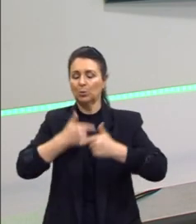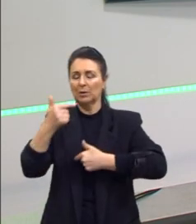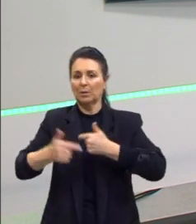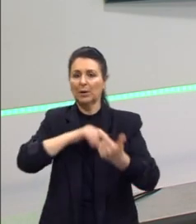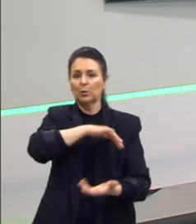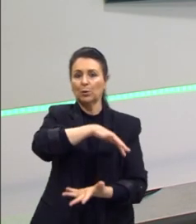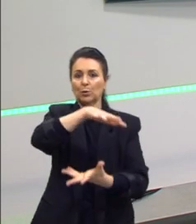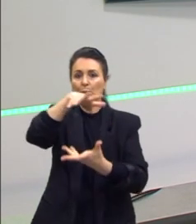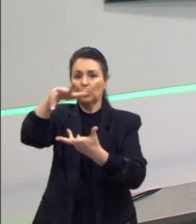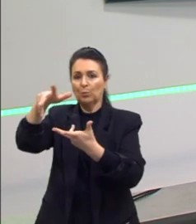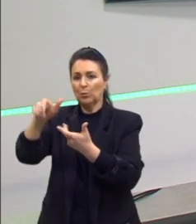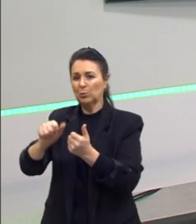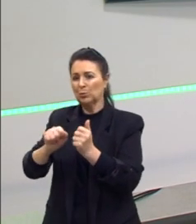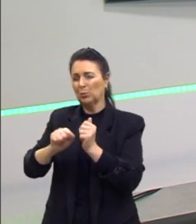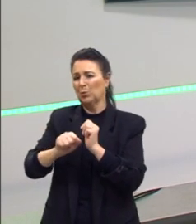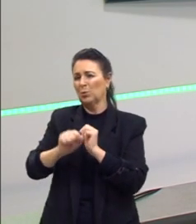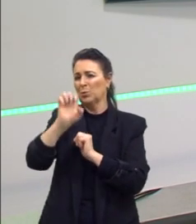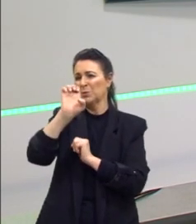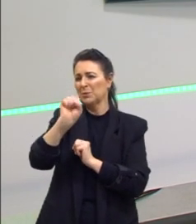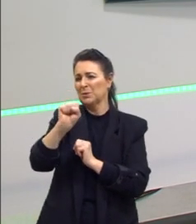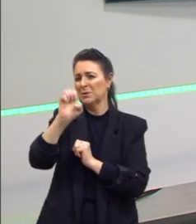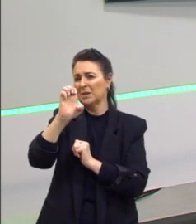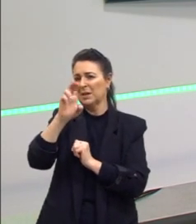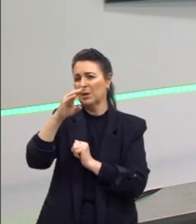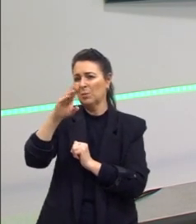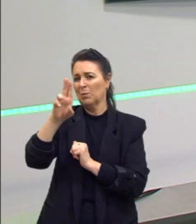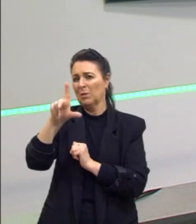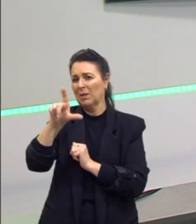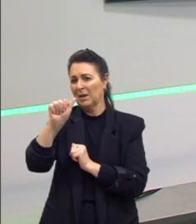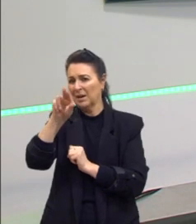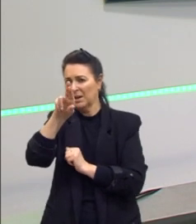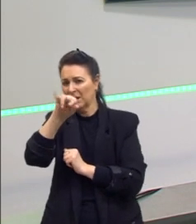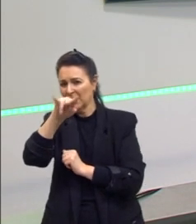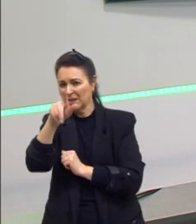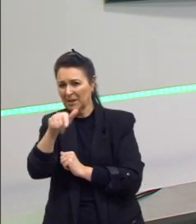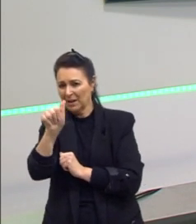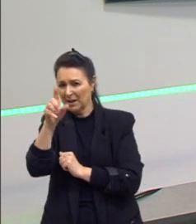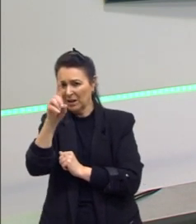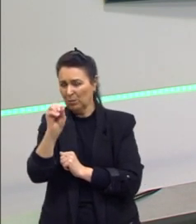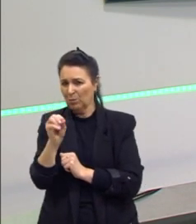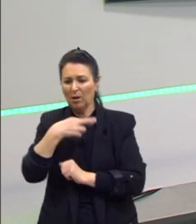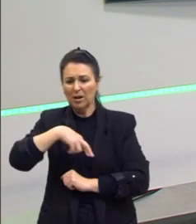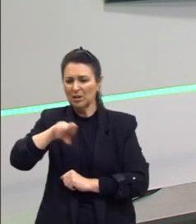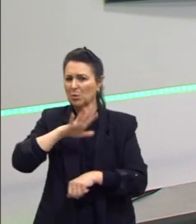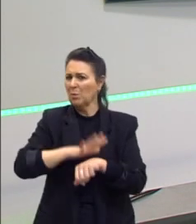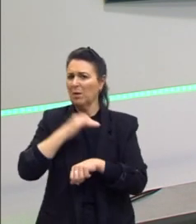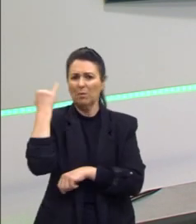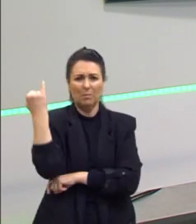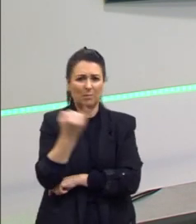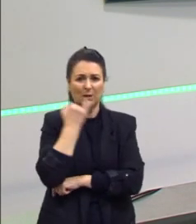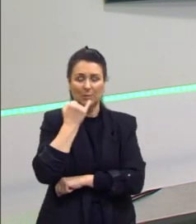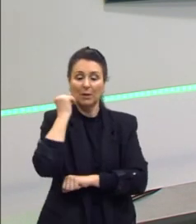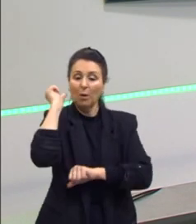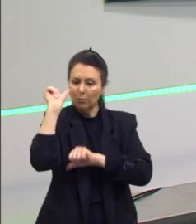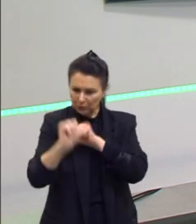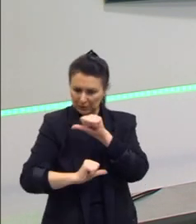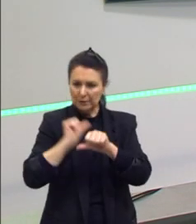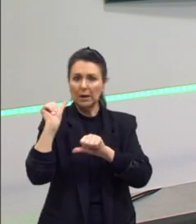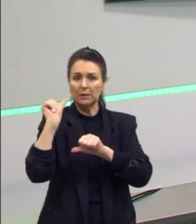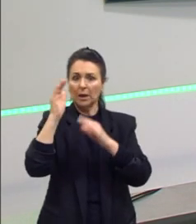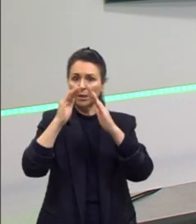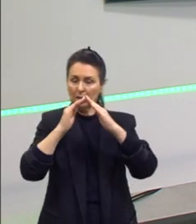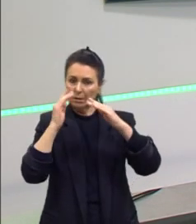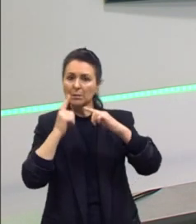no mundo secularizado né no mundo e que a religião já não era mais tão importante então a reforma protestante ela realmente